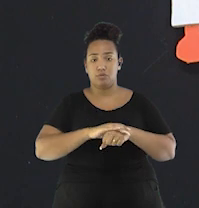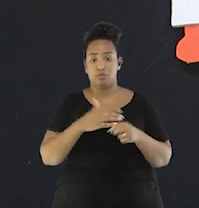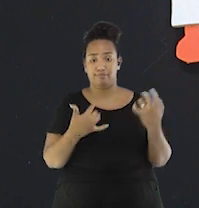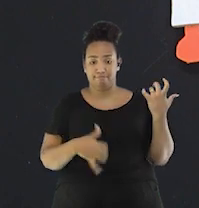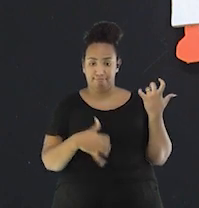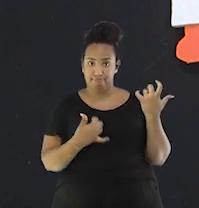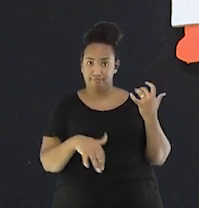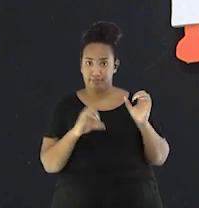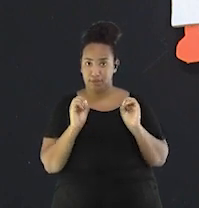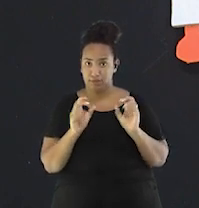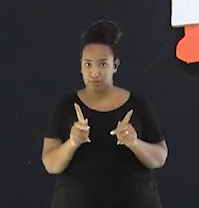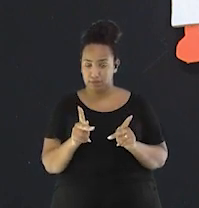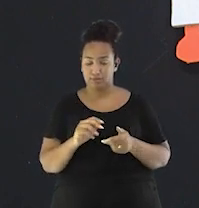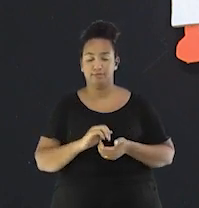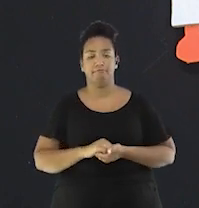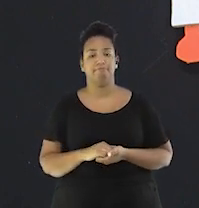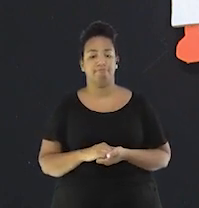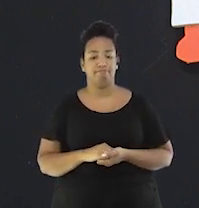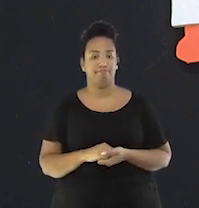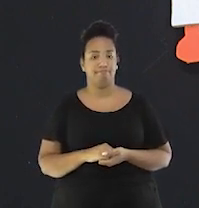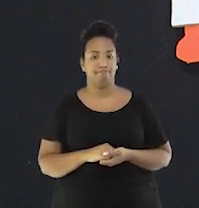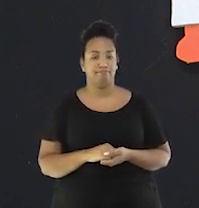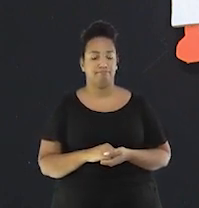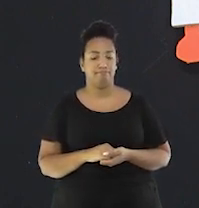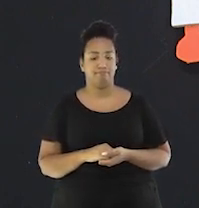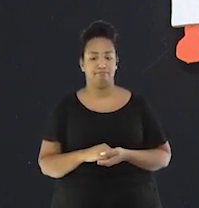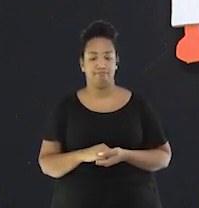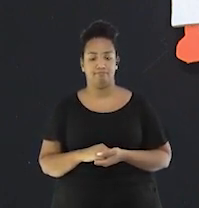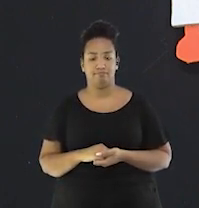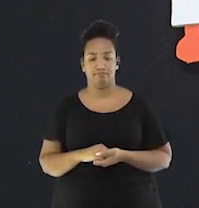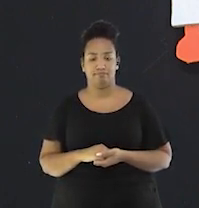do instrumento, dessa forma.